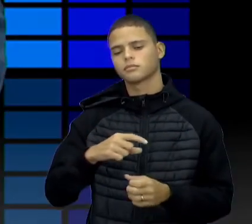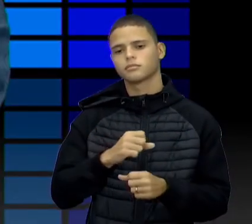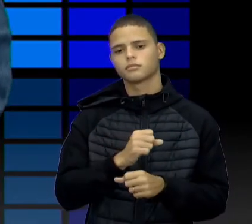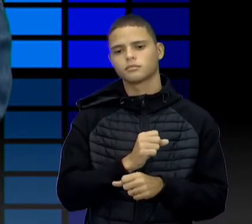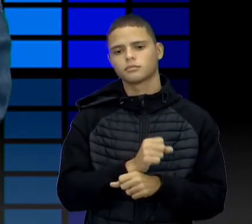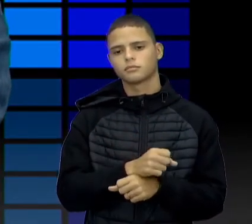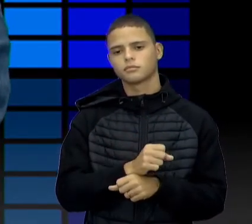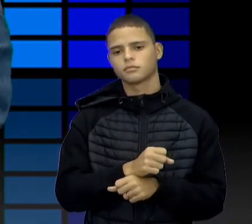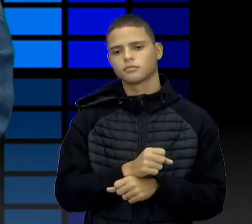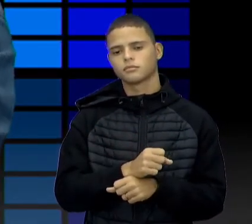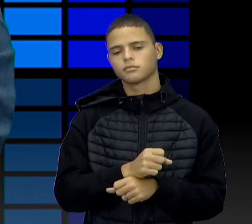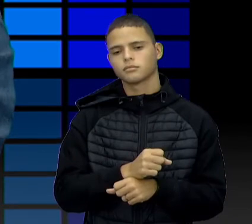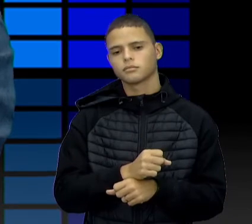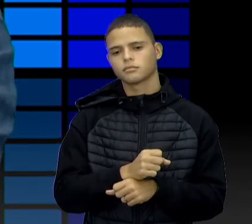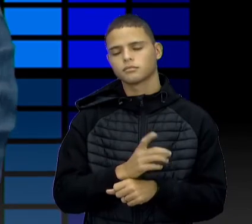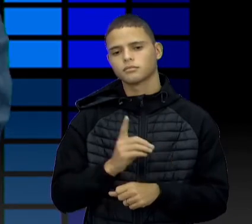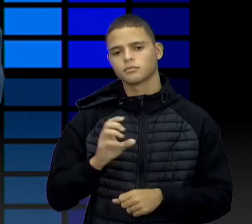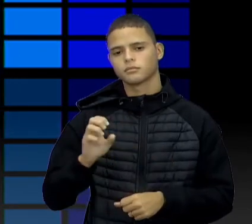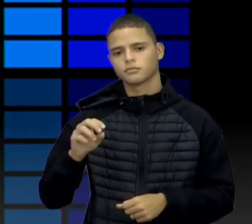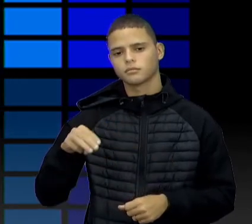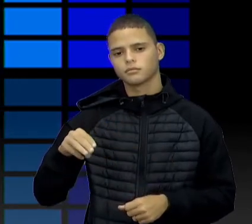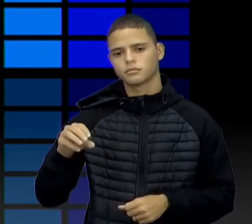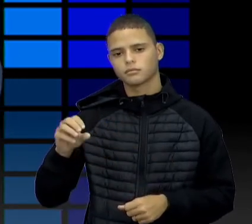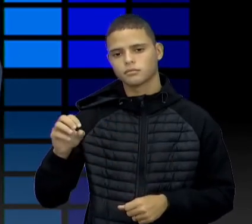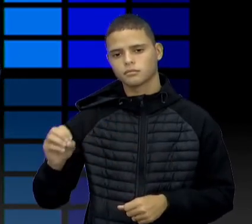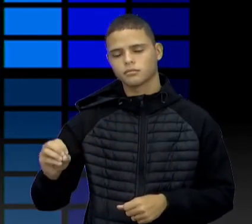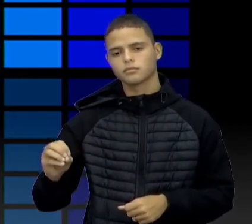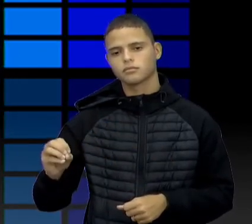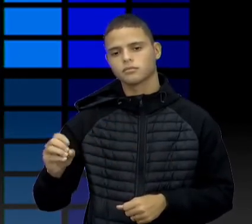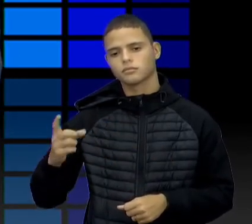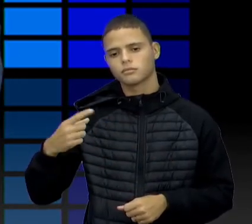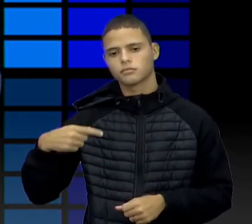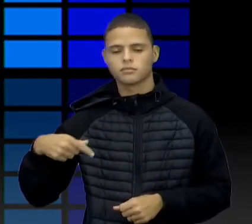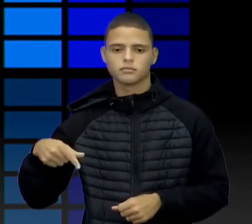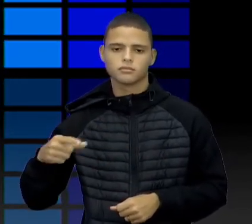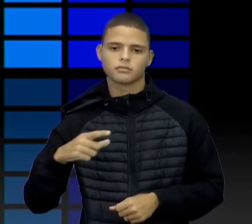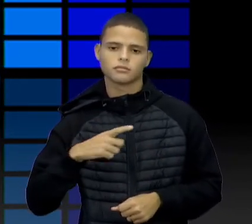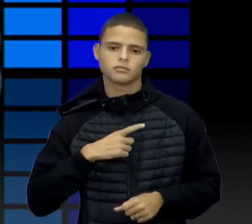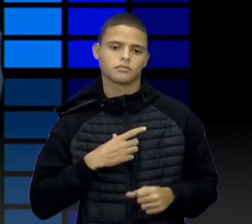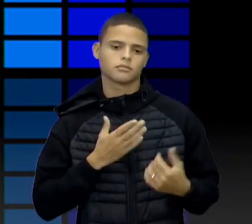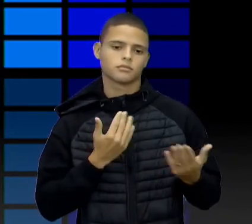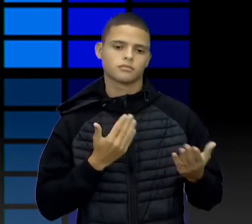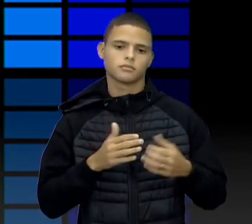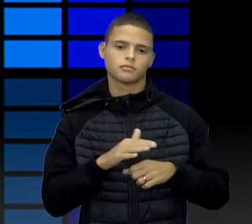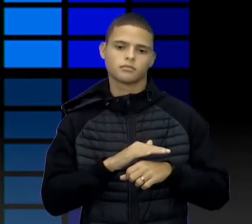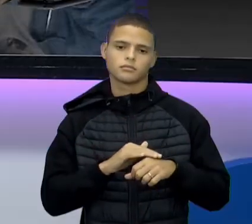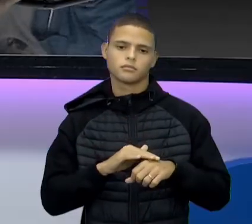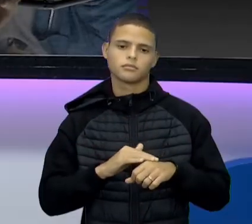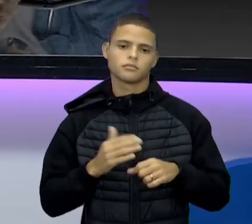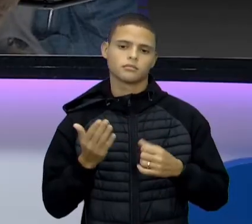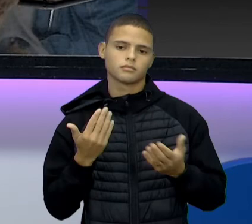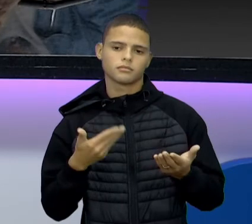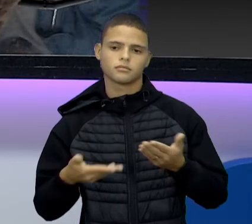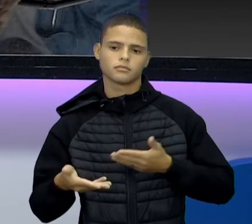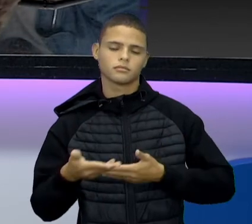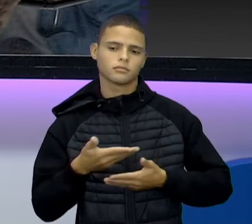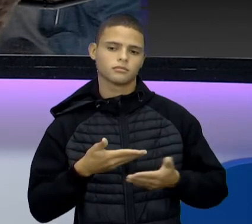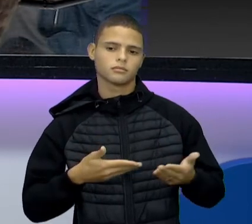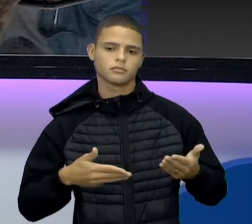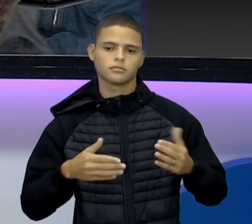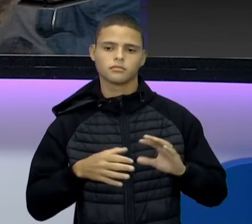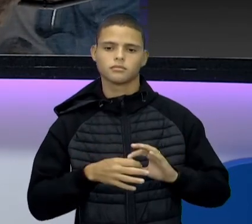o dengo, falando de ontem, nós somos o chamego, nós trazemos essa dialética. A gente conversa, a gente dialoga de forma